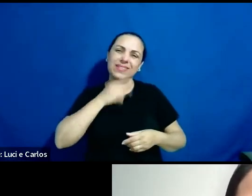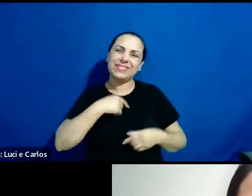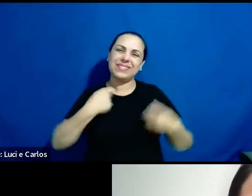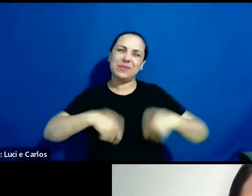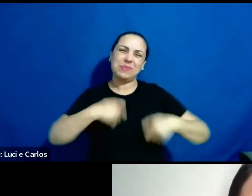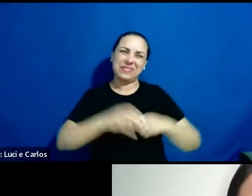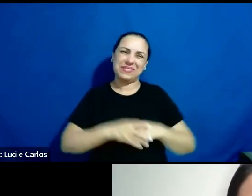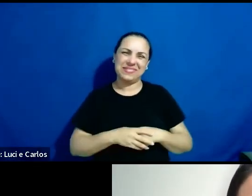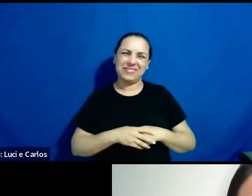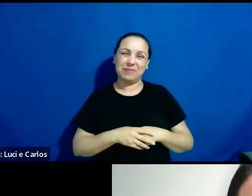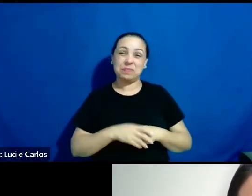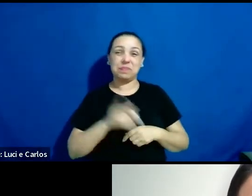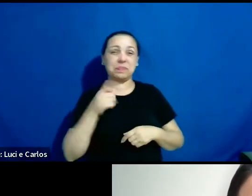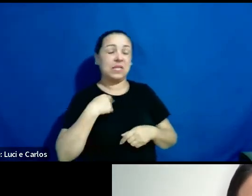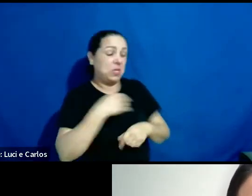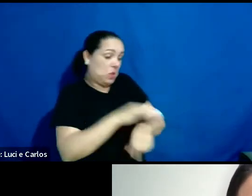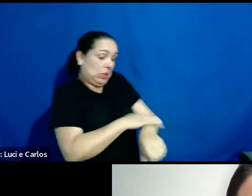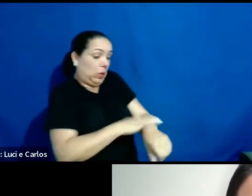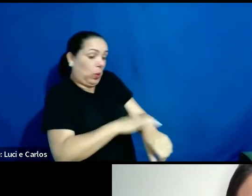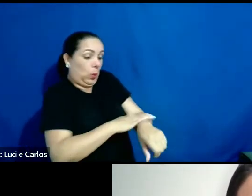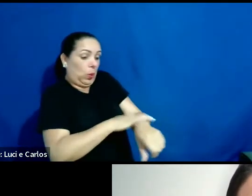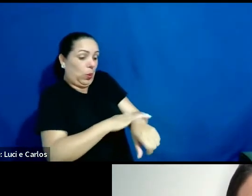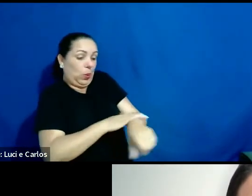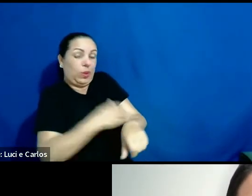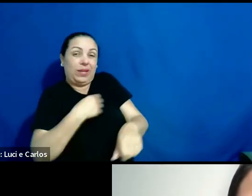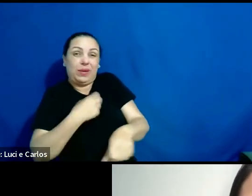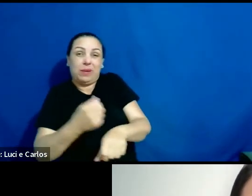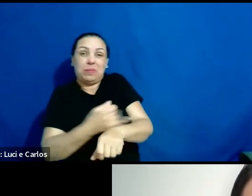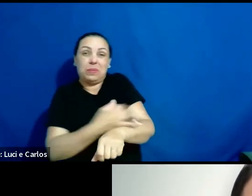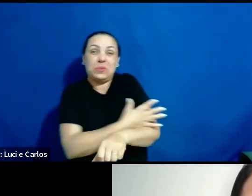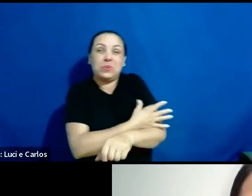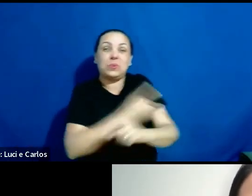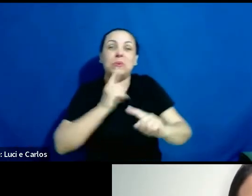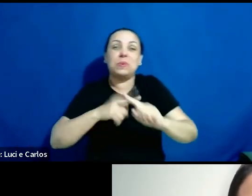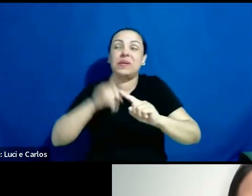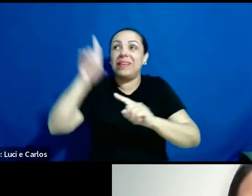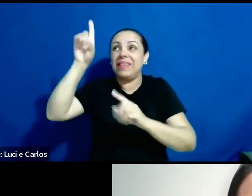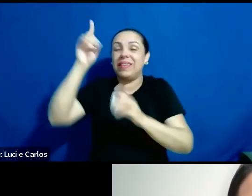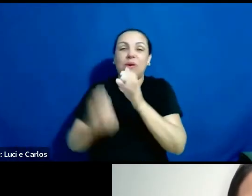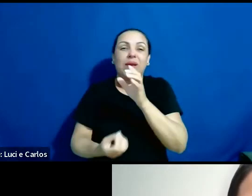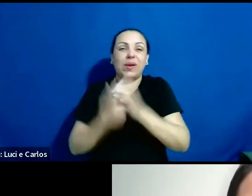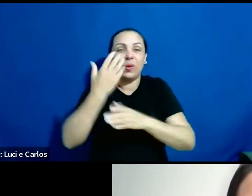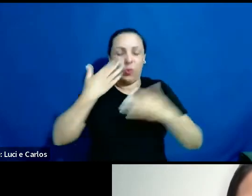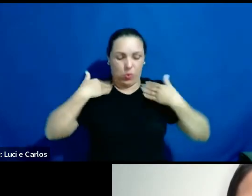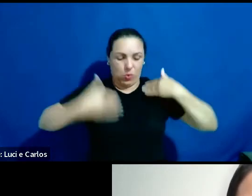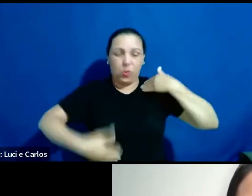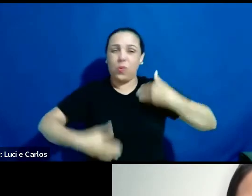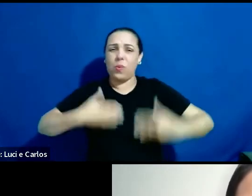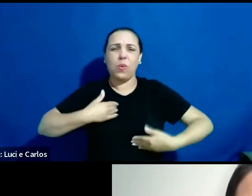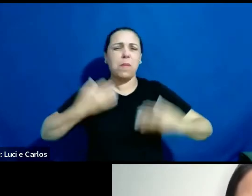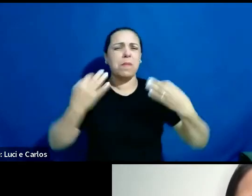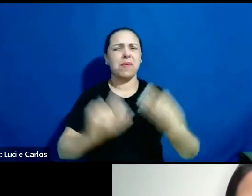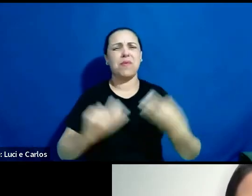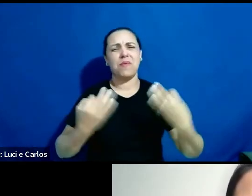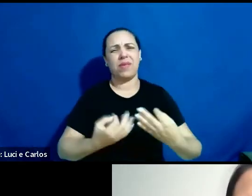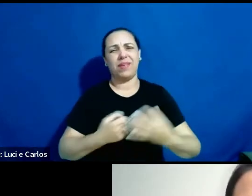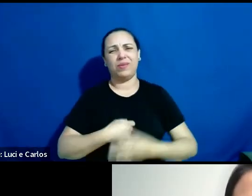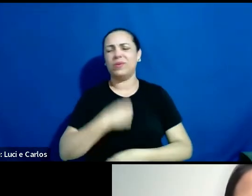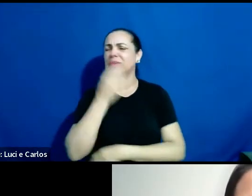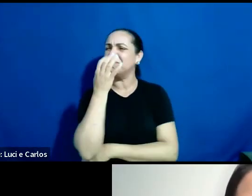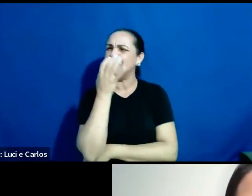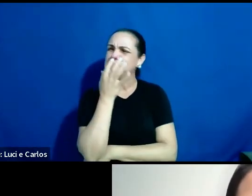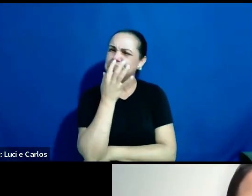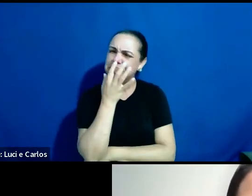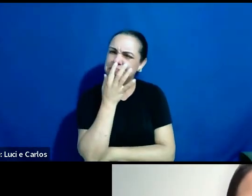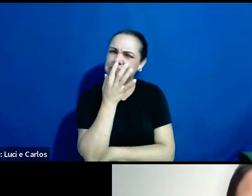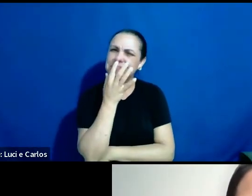arrupiado. Eu me emociono com a natureza, sabe? É maravilhoso demais.